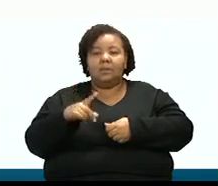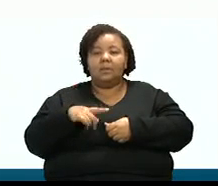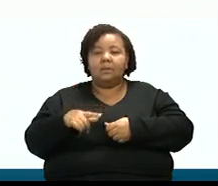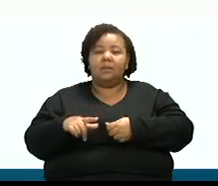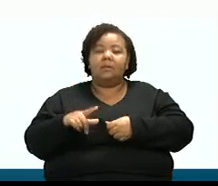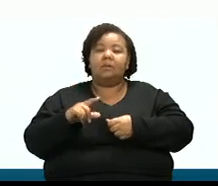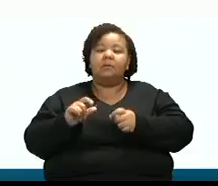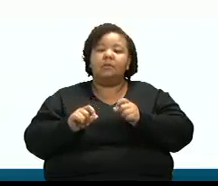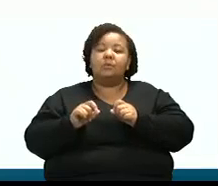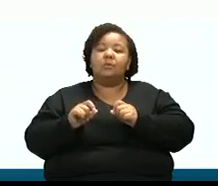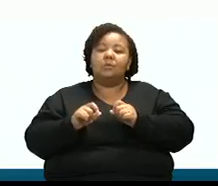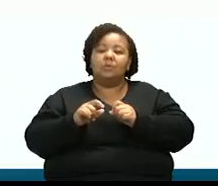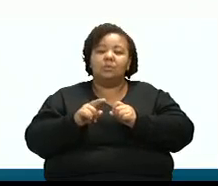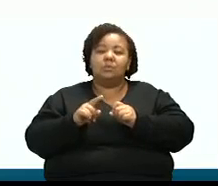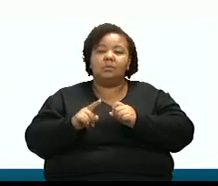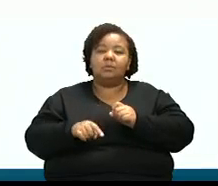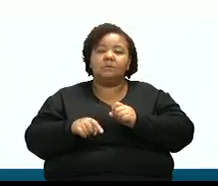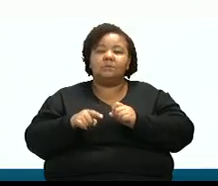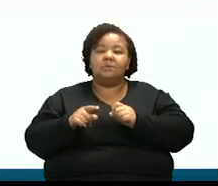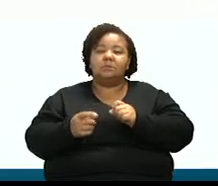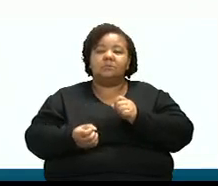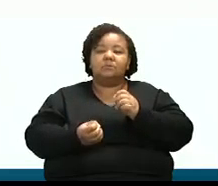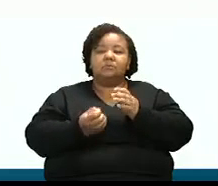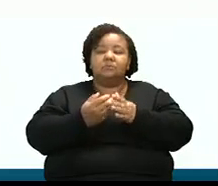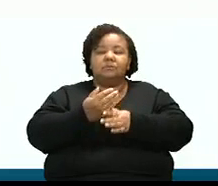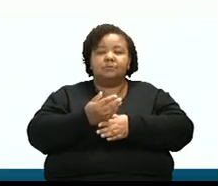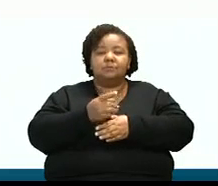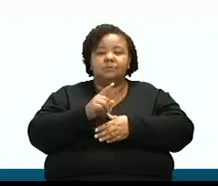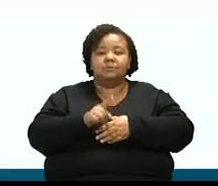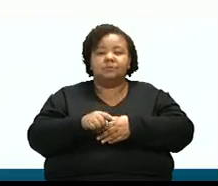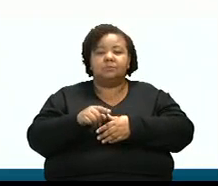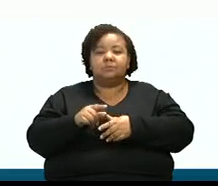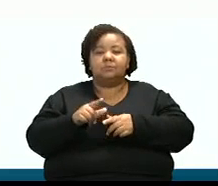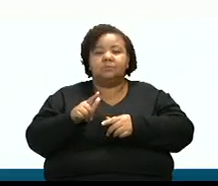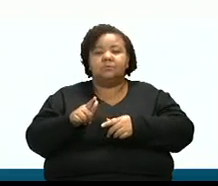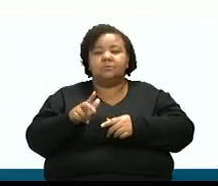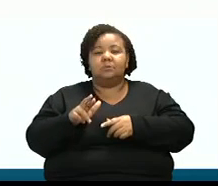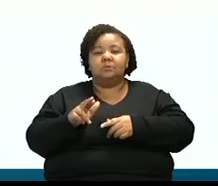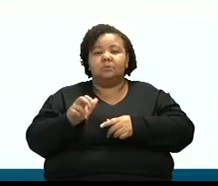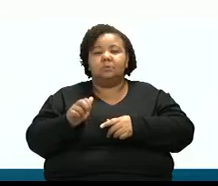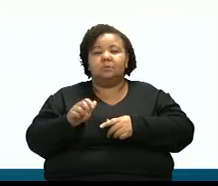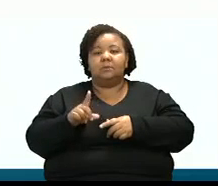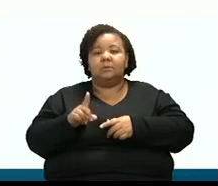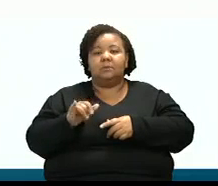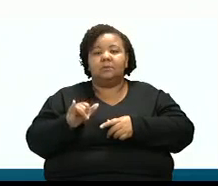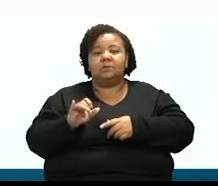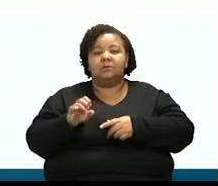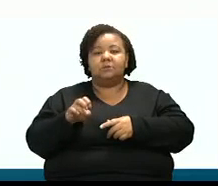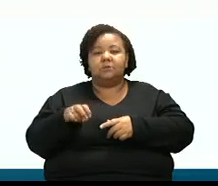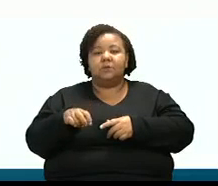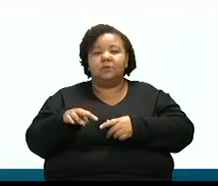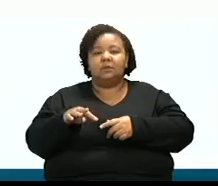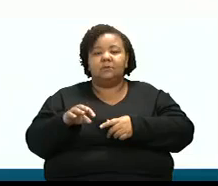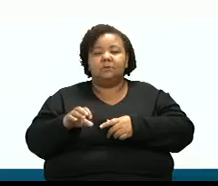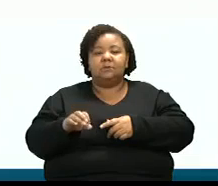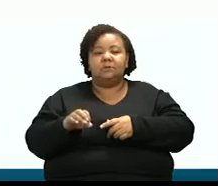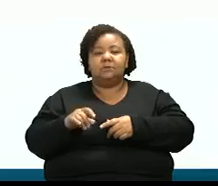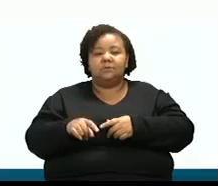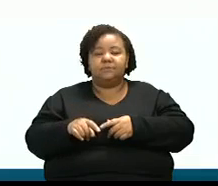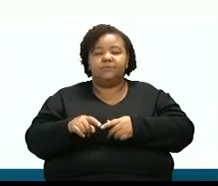a particularidade de ser originado pelo gradiente de uma determinada função, ele é